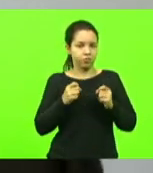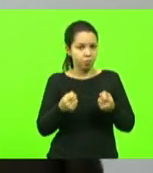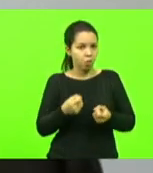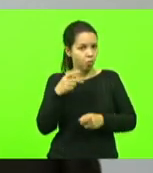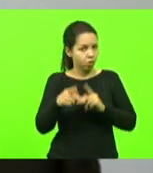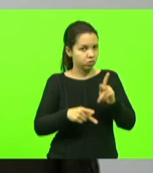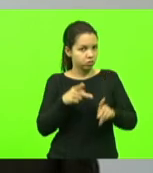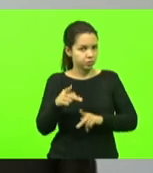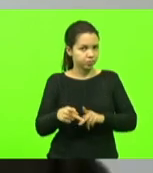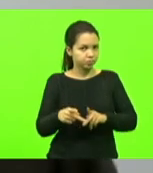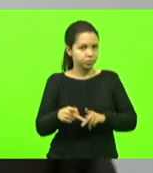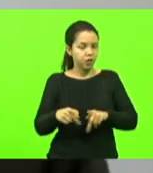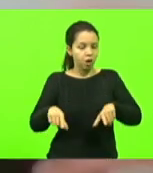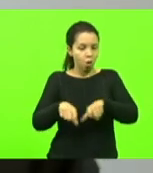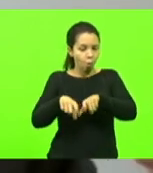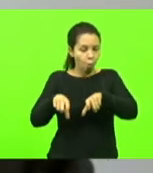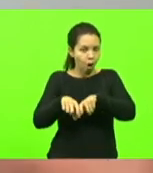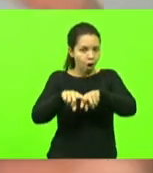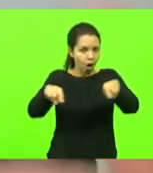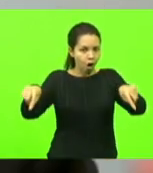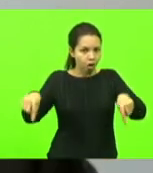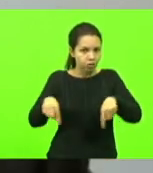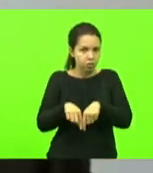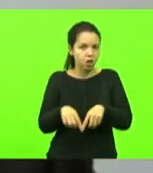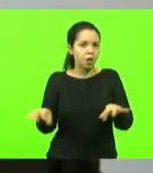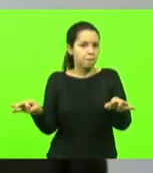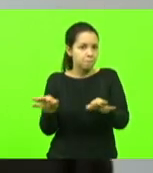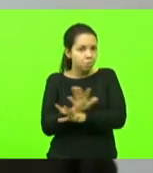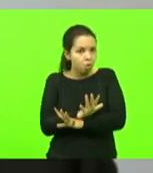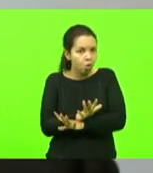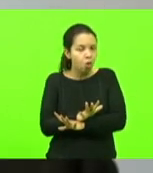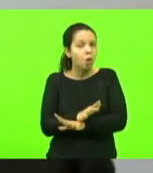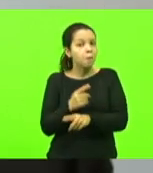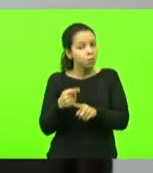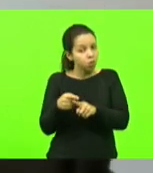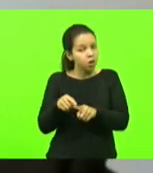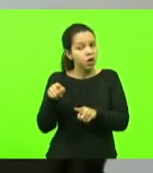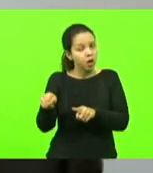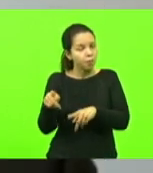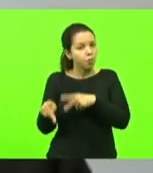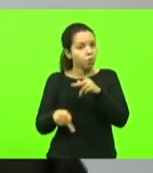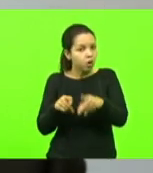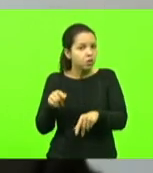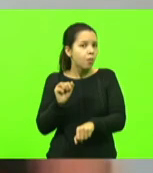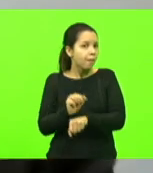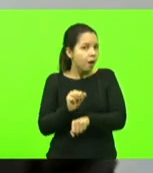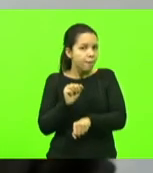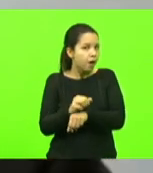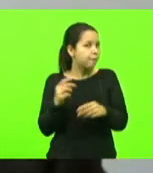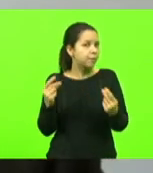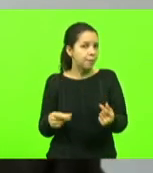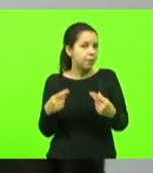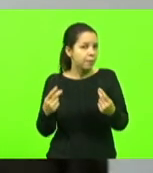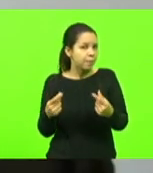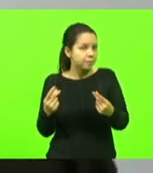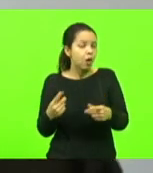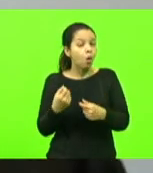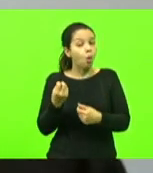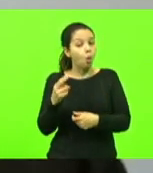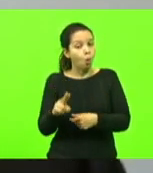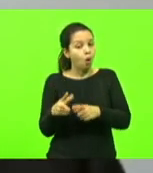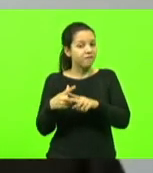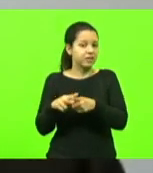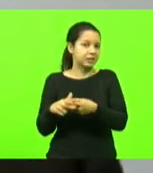quadra poliesportiva, é porque a população há muito tempo espera uma quadra poliesportiva ou uma revitalização de uma quadra, no caso